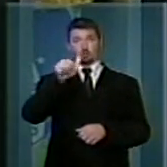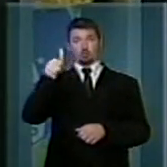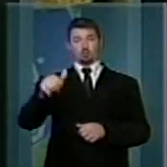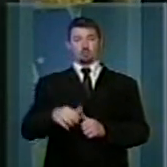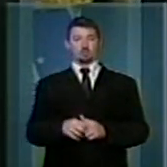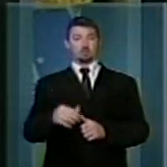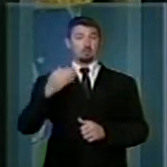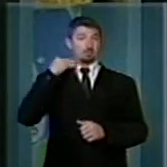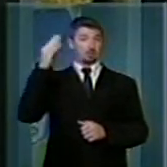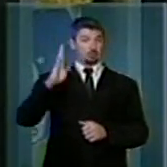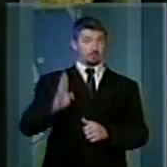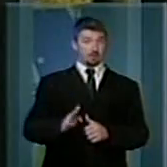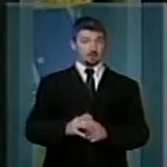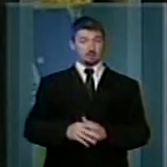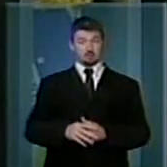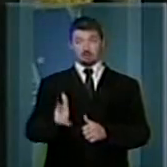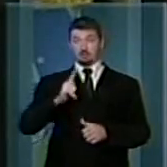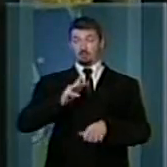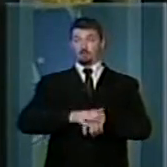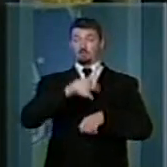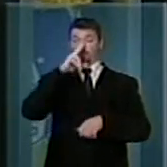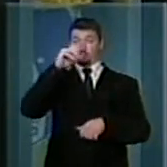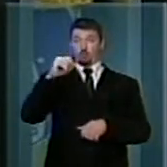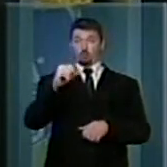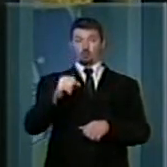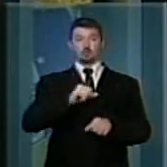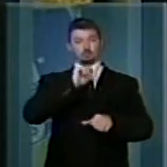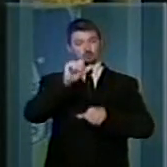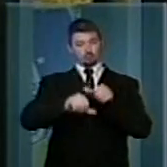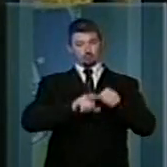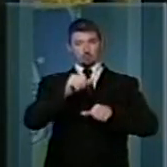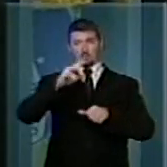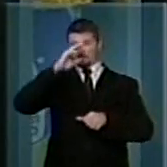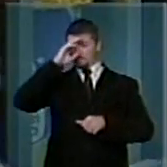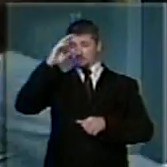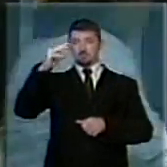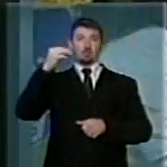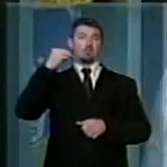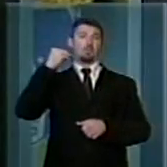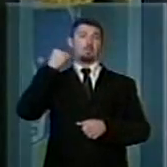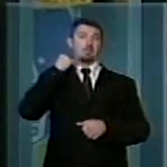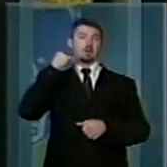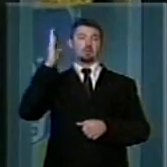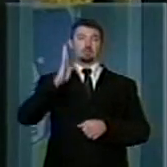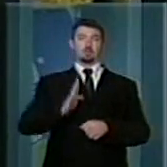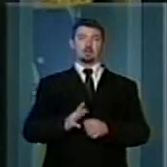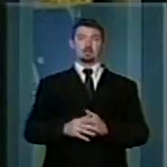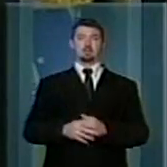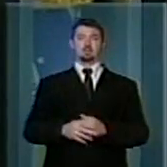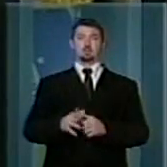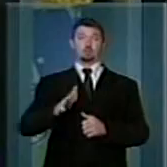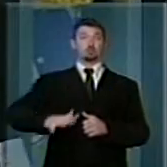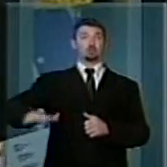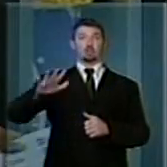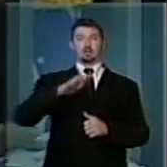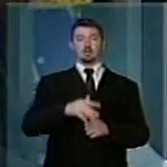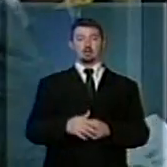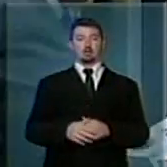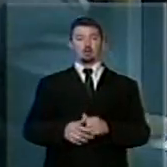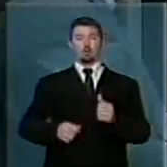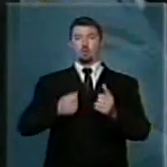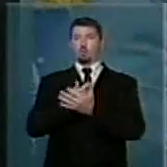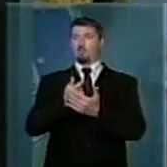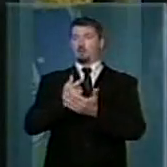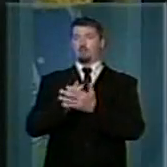do Brasil se fortaleceu e se tornou o principal banco do país, comprando inúmeros bancos